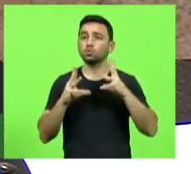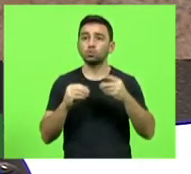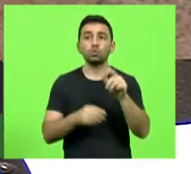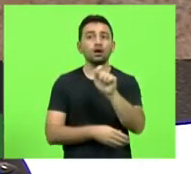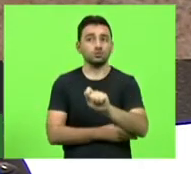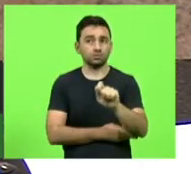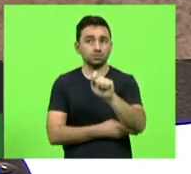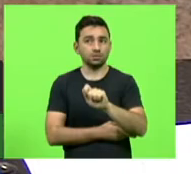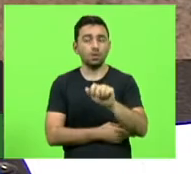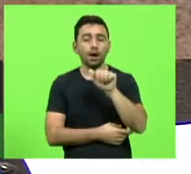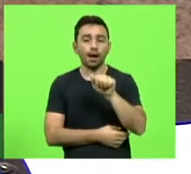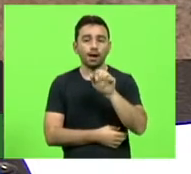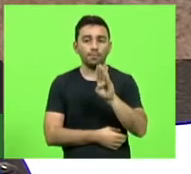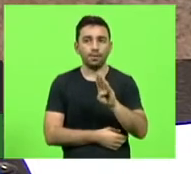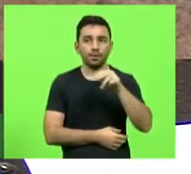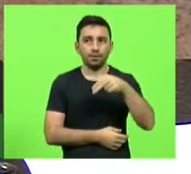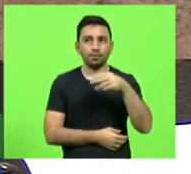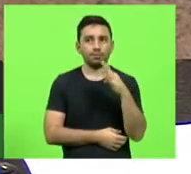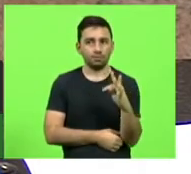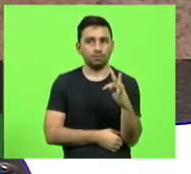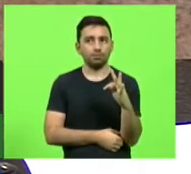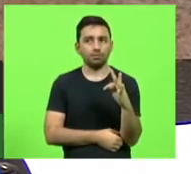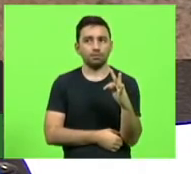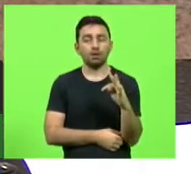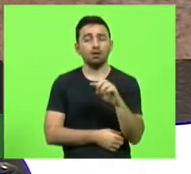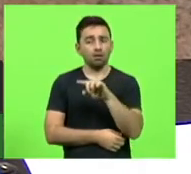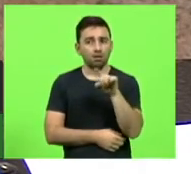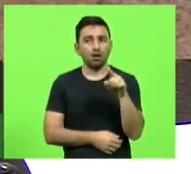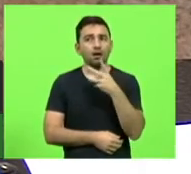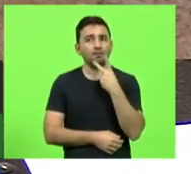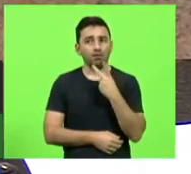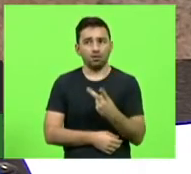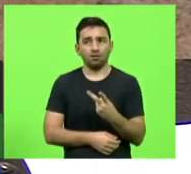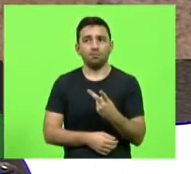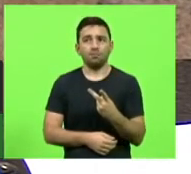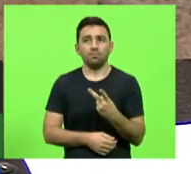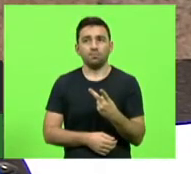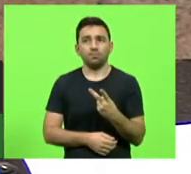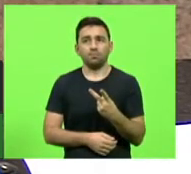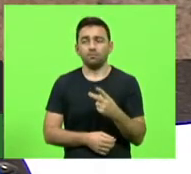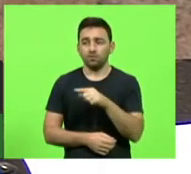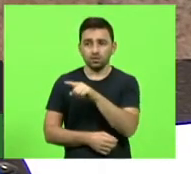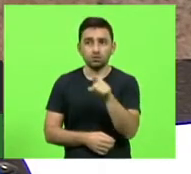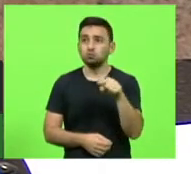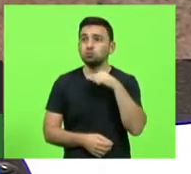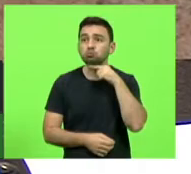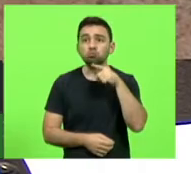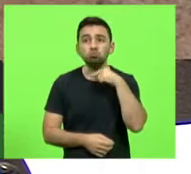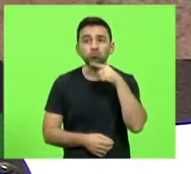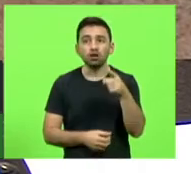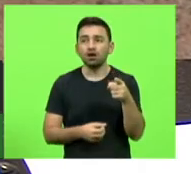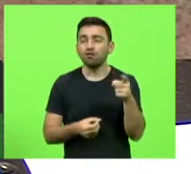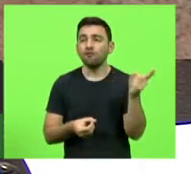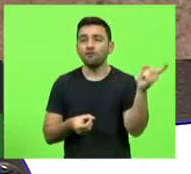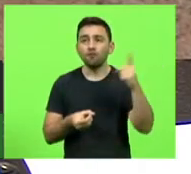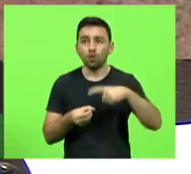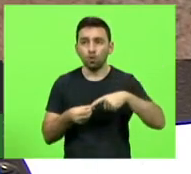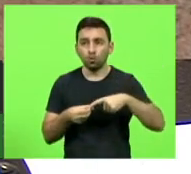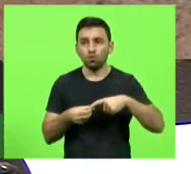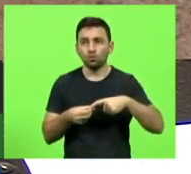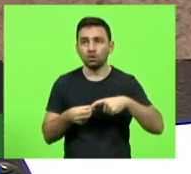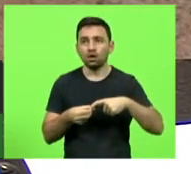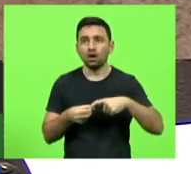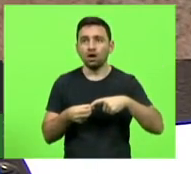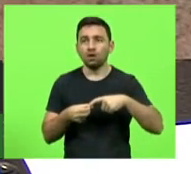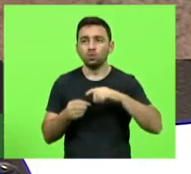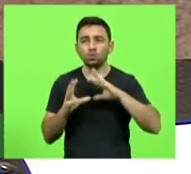a ABNT, já acusa que você não consegue devolver na integralidade toda a quantidade